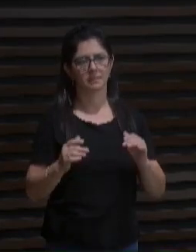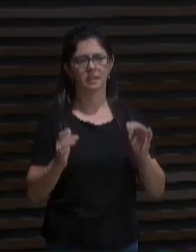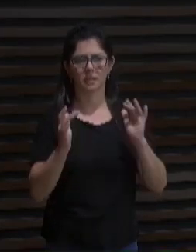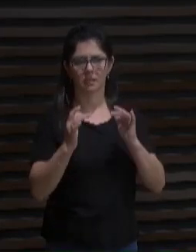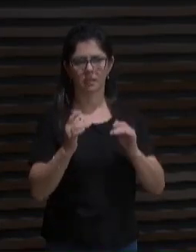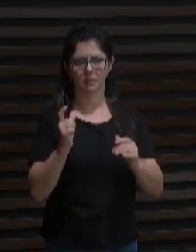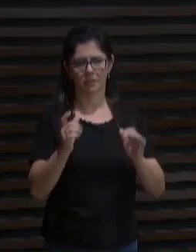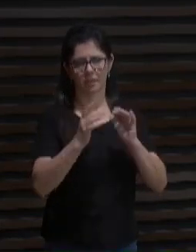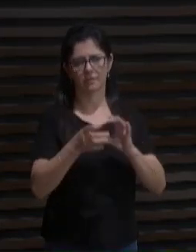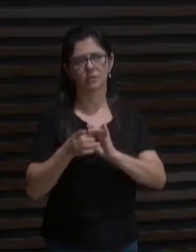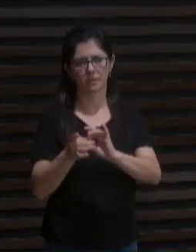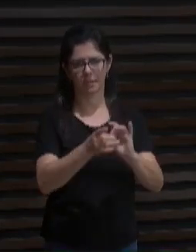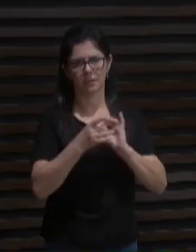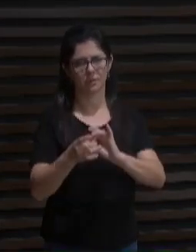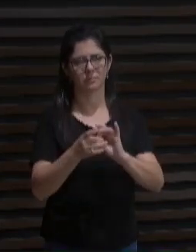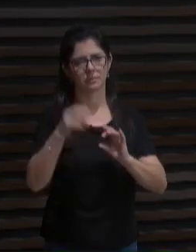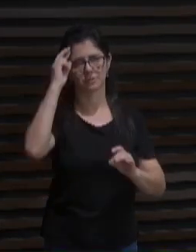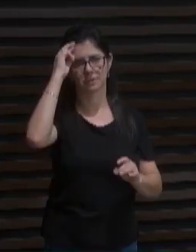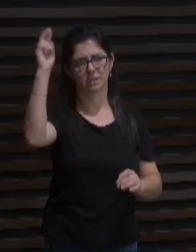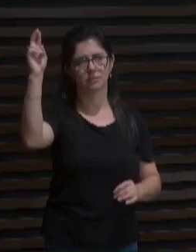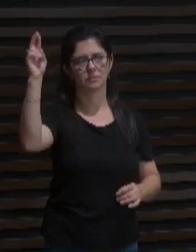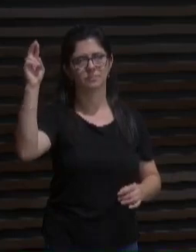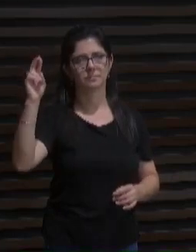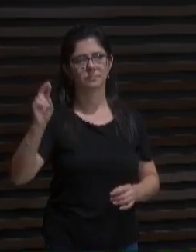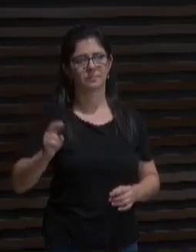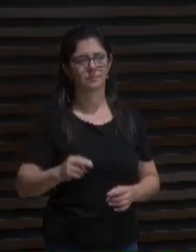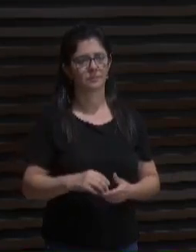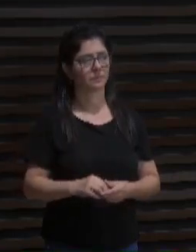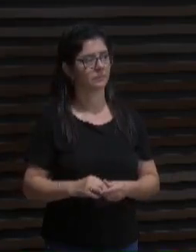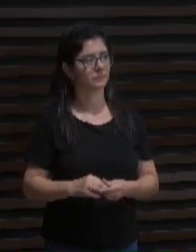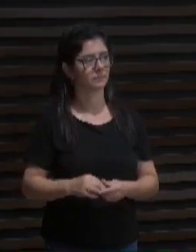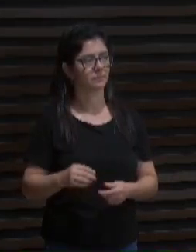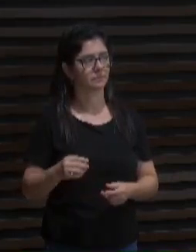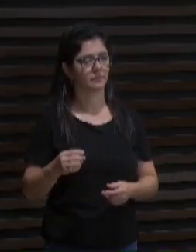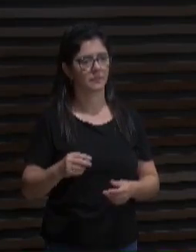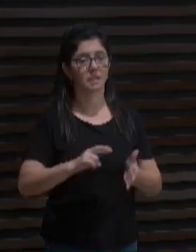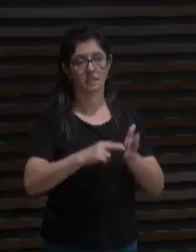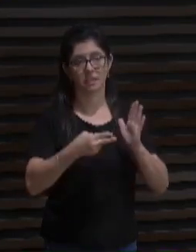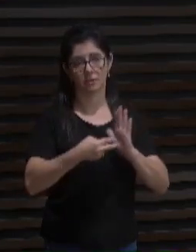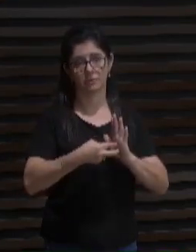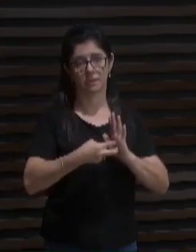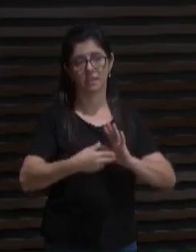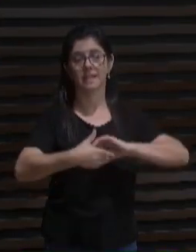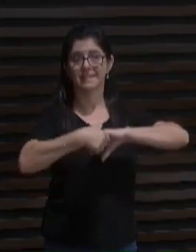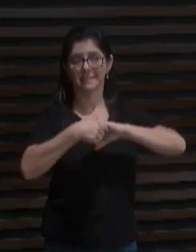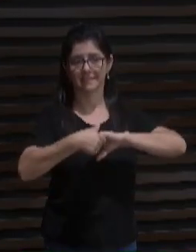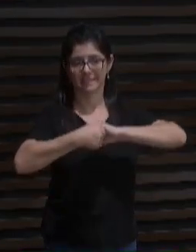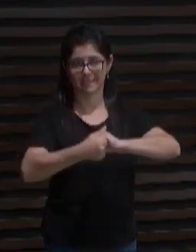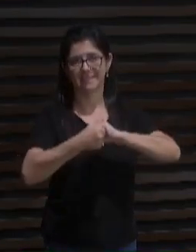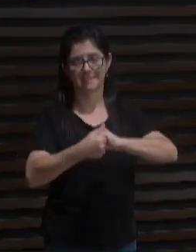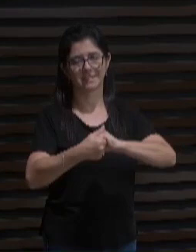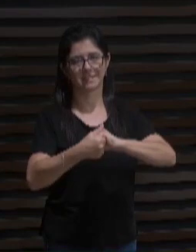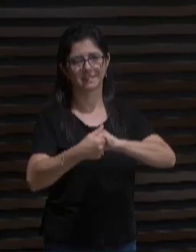Senhor. E essa palavra comunhão ali, quando você pega a essência dela, tem a ver com isso aqui, ó. Dar as mãos, aperto de mão.